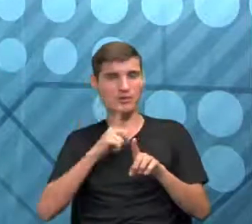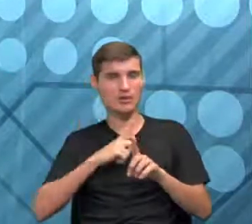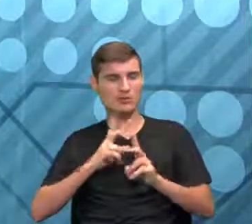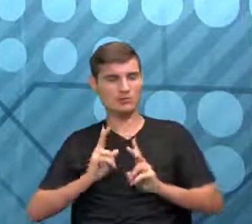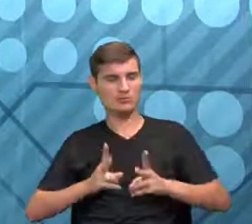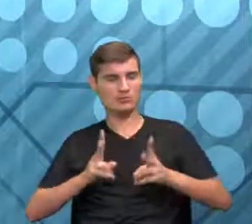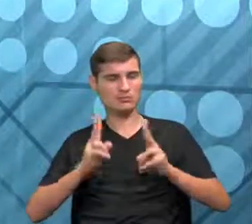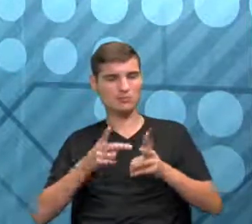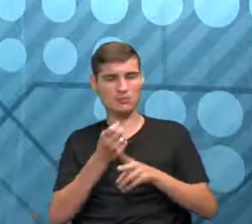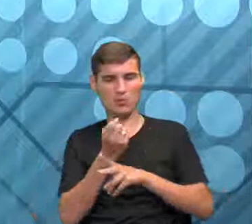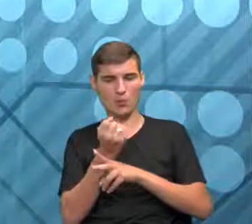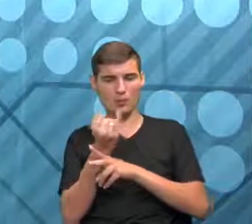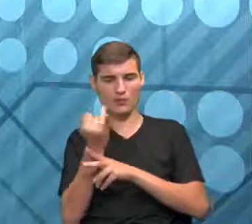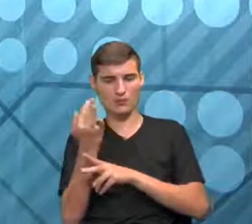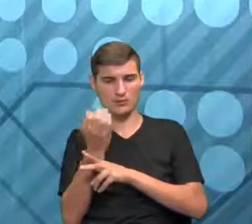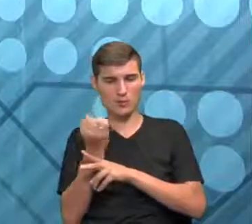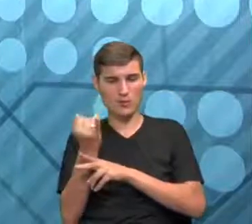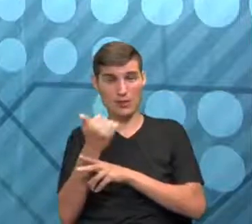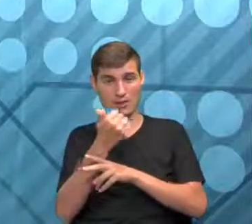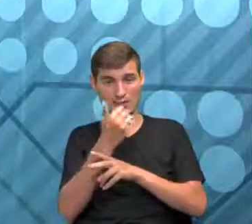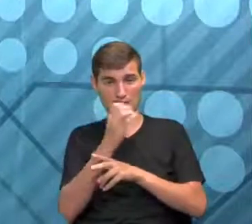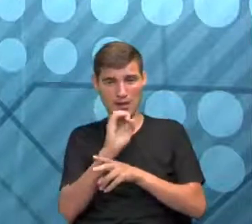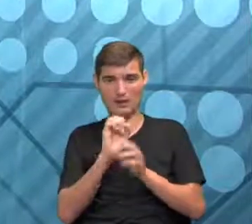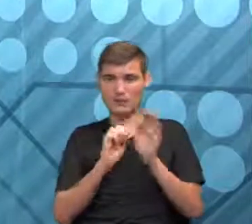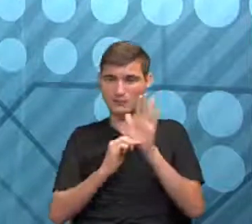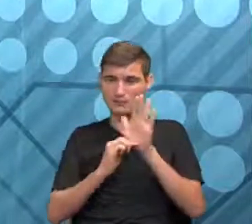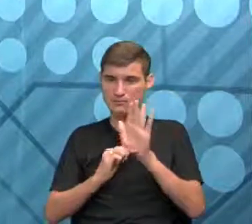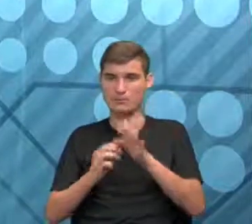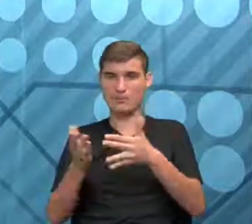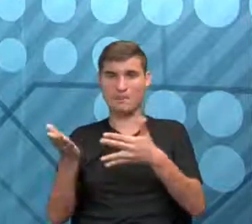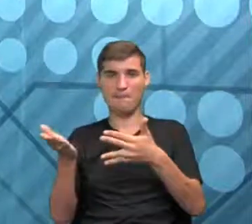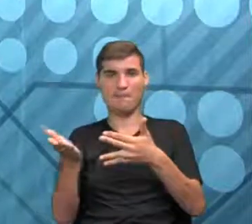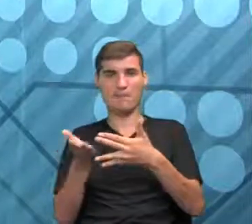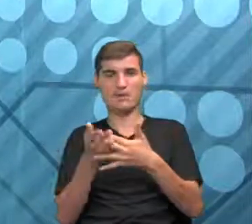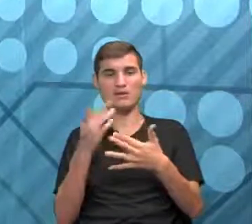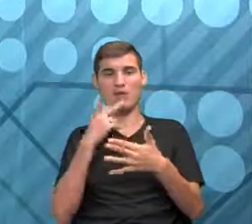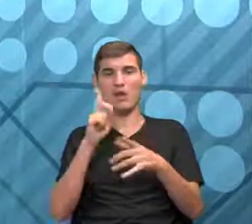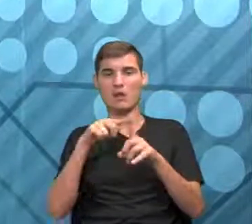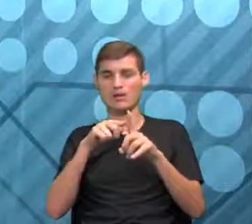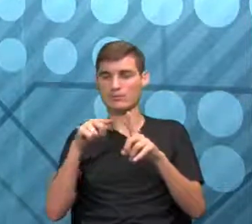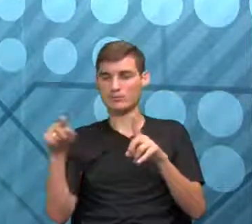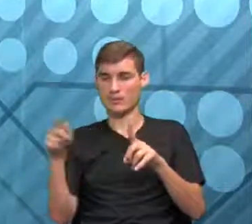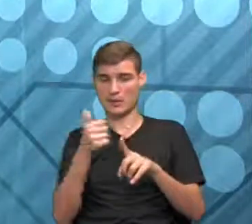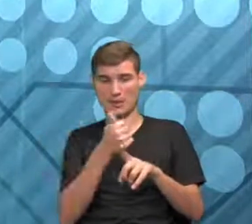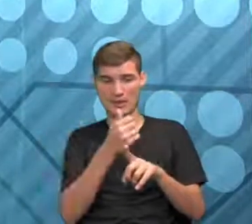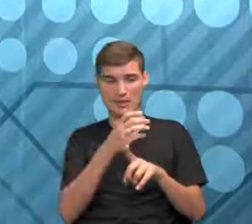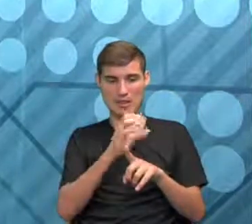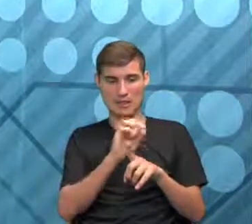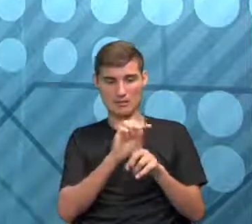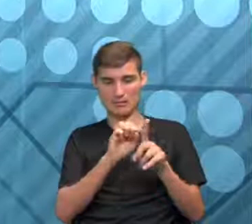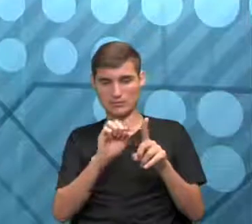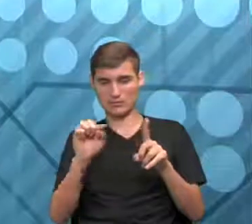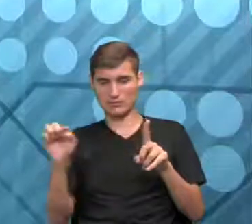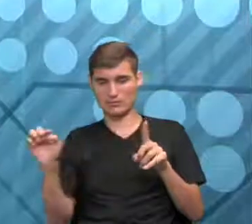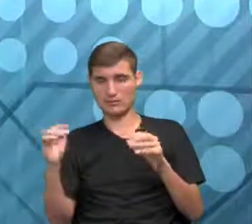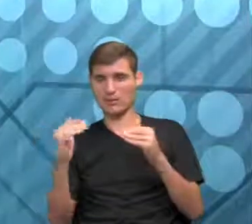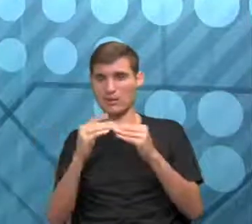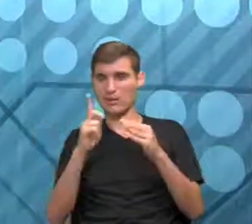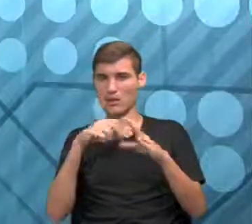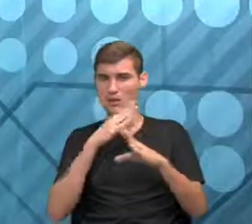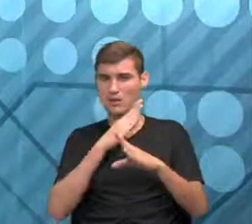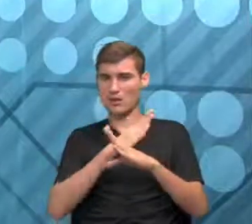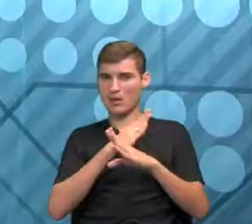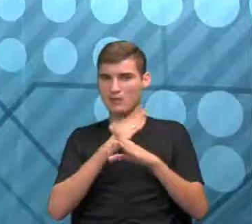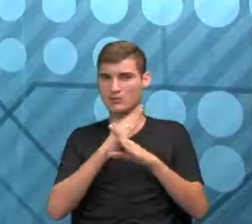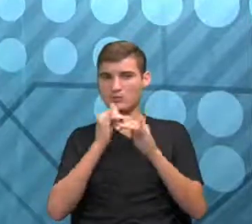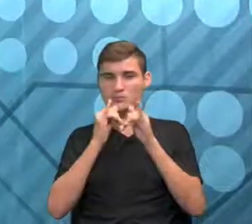constantemente o sinal e a cada 10 amostras ele faz uma média e fala, ao longo dessas 10 amostras, Lembrando que a taxa de amostragem tem que ser